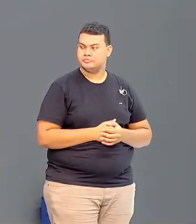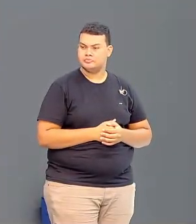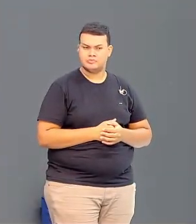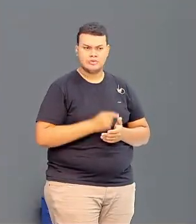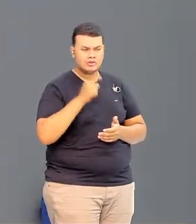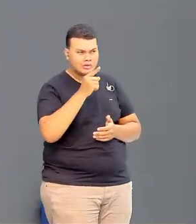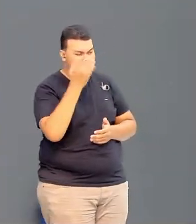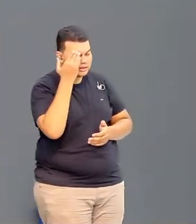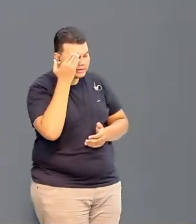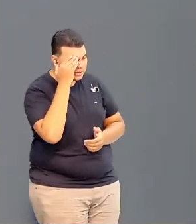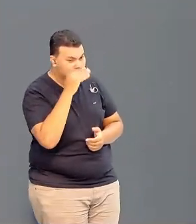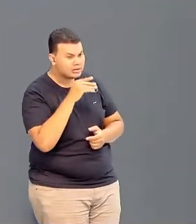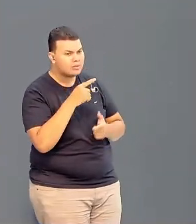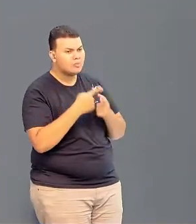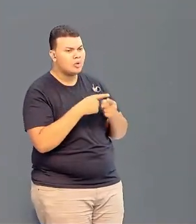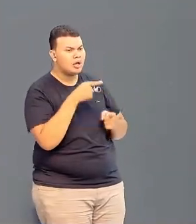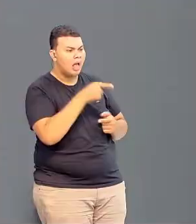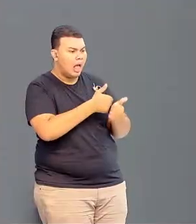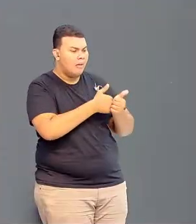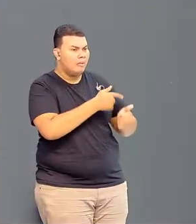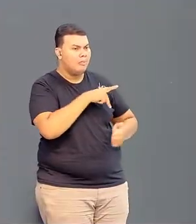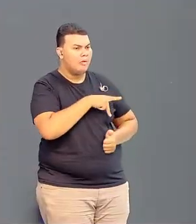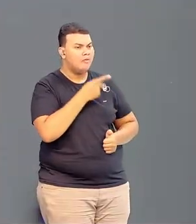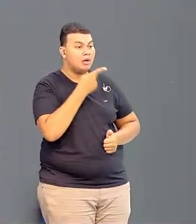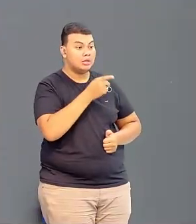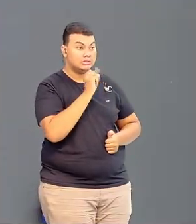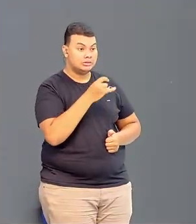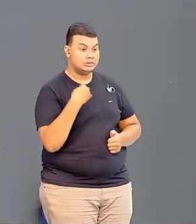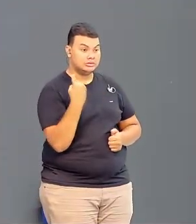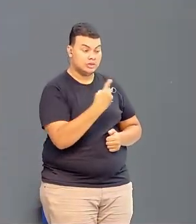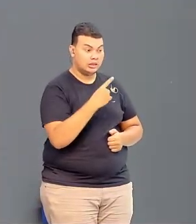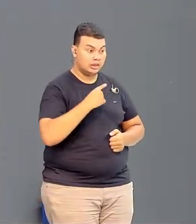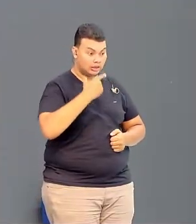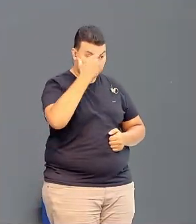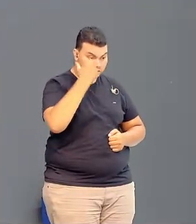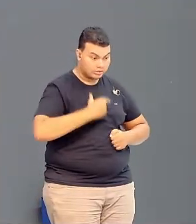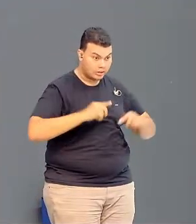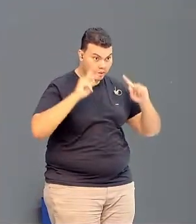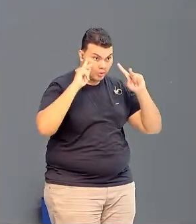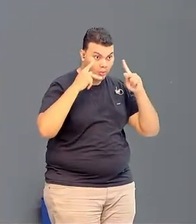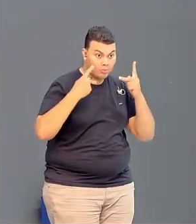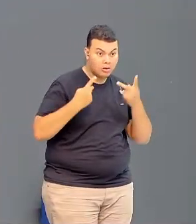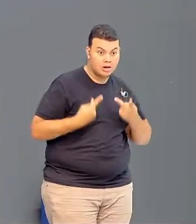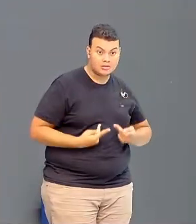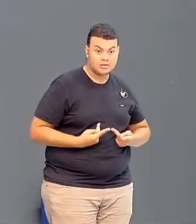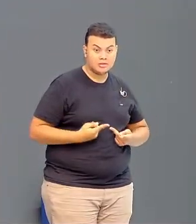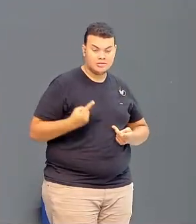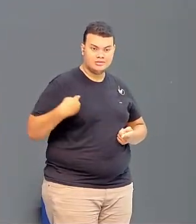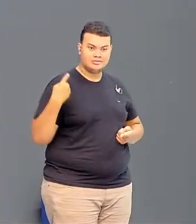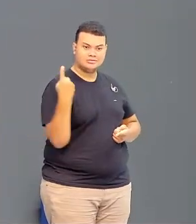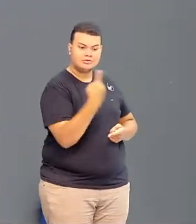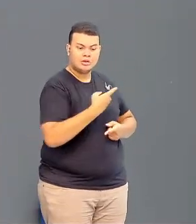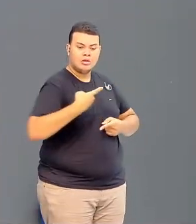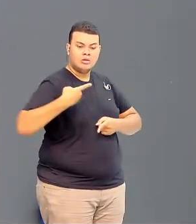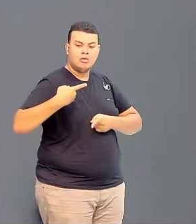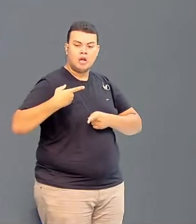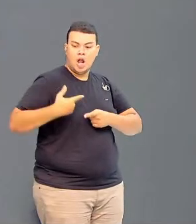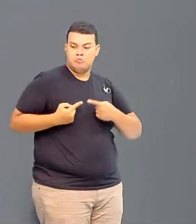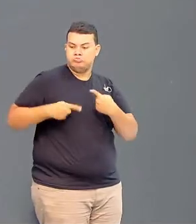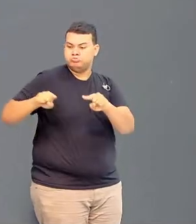Você entende por que o apóstolo Paulo diz que, embora a gente seja humano, a nossa batalha não é